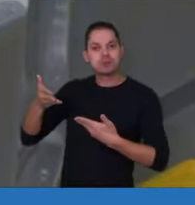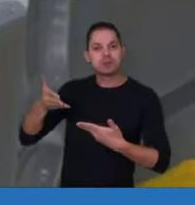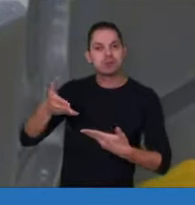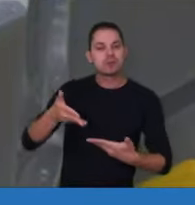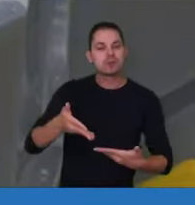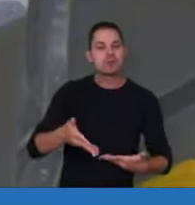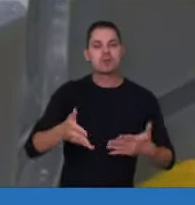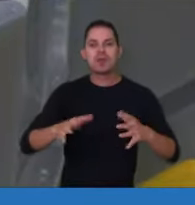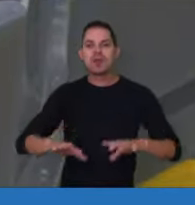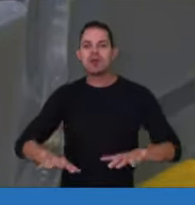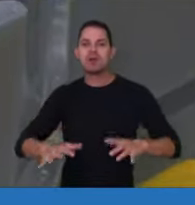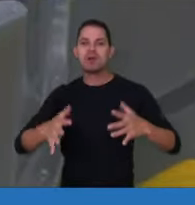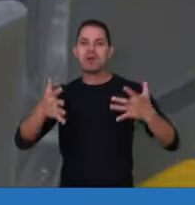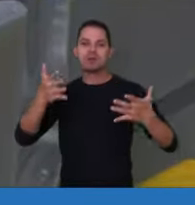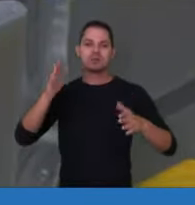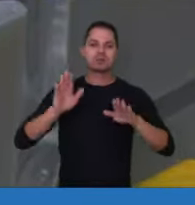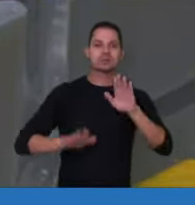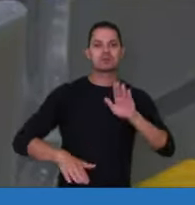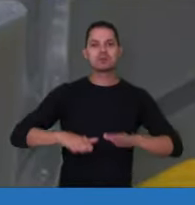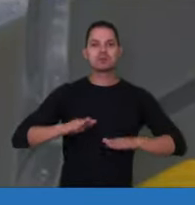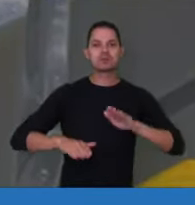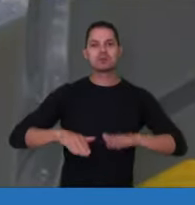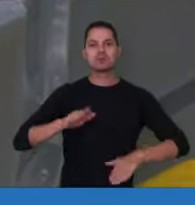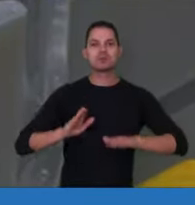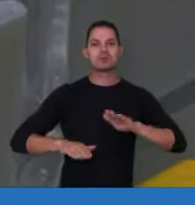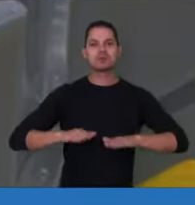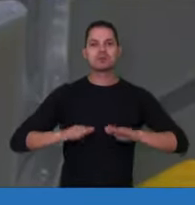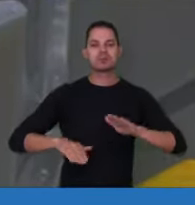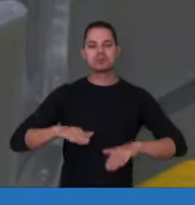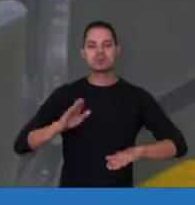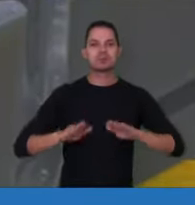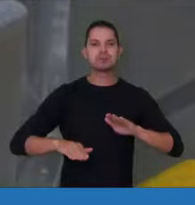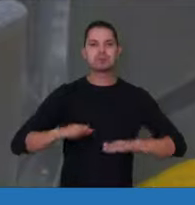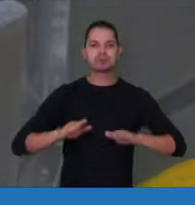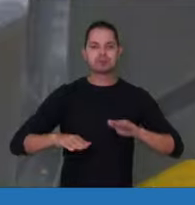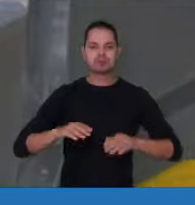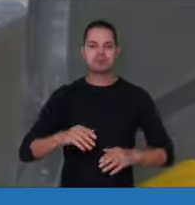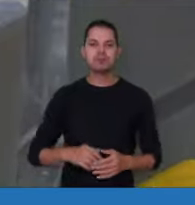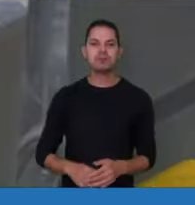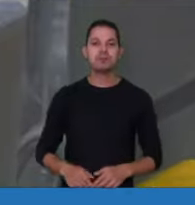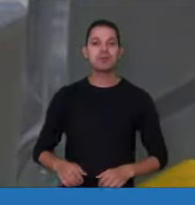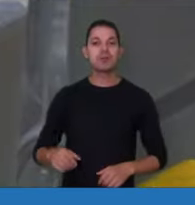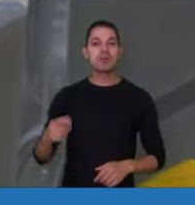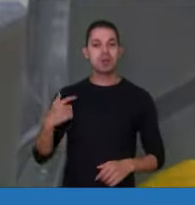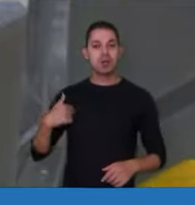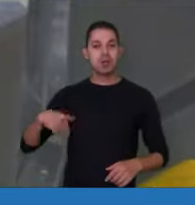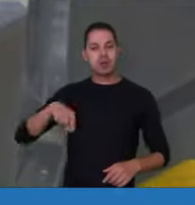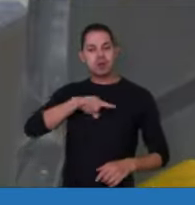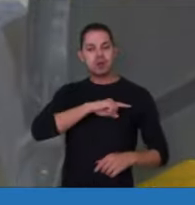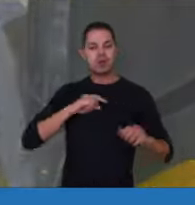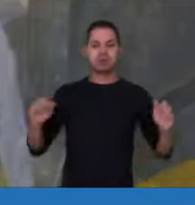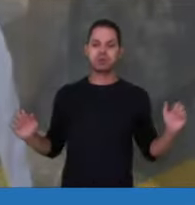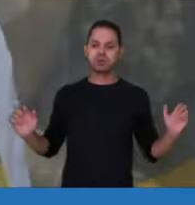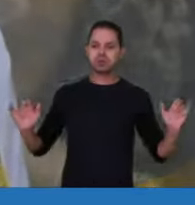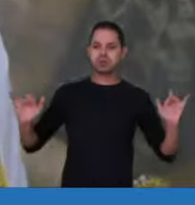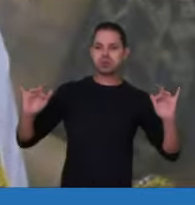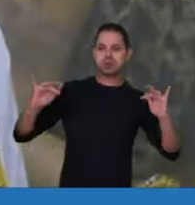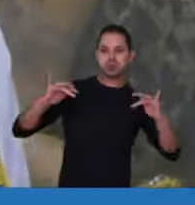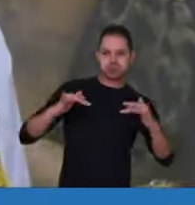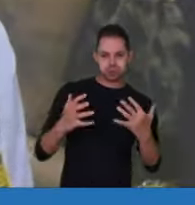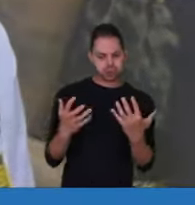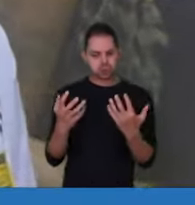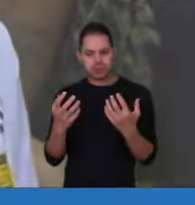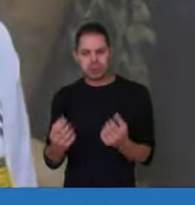convidou para uma festa de tambor. Viemos, Marielle,